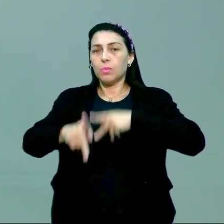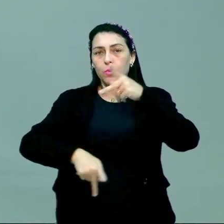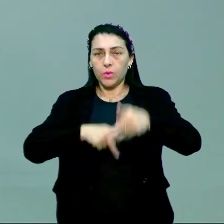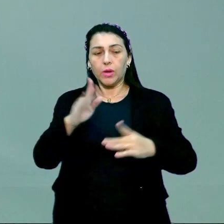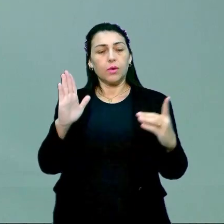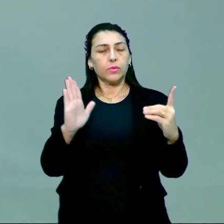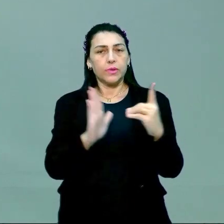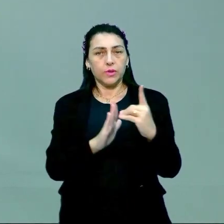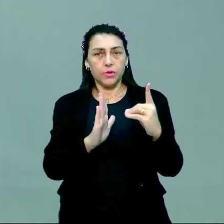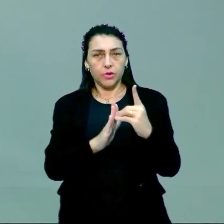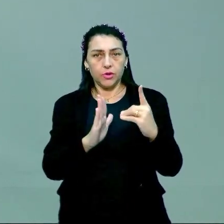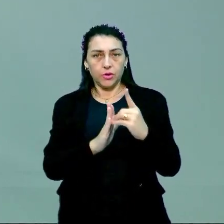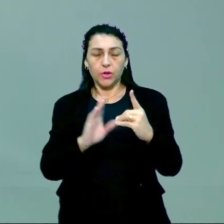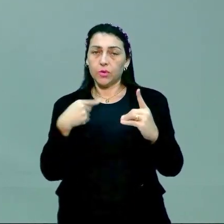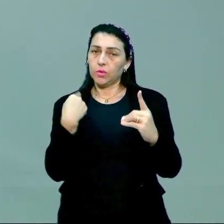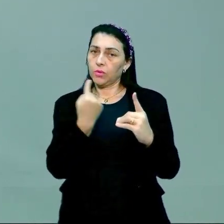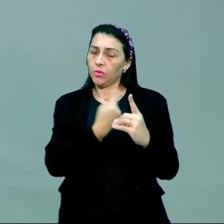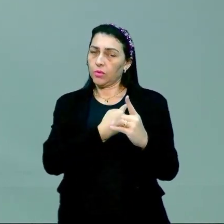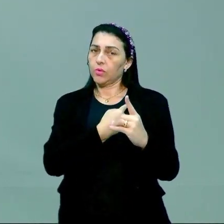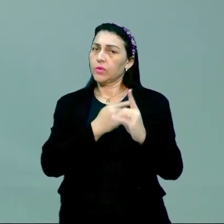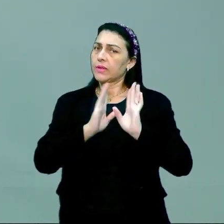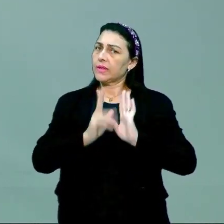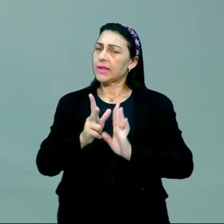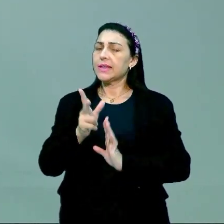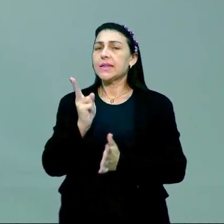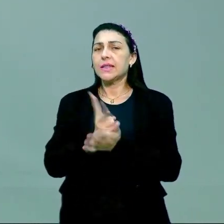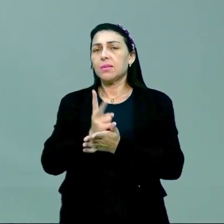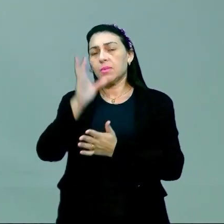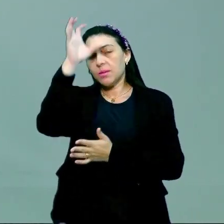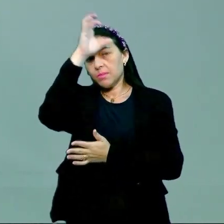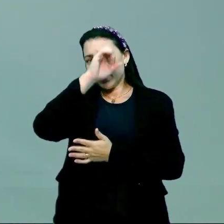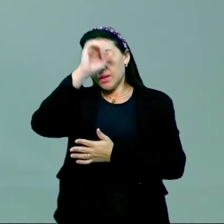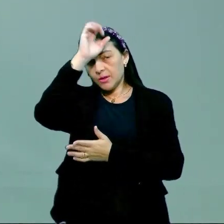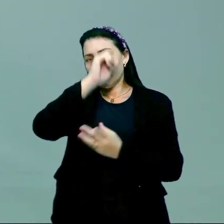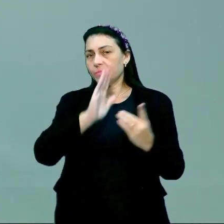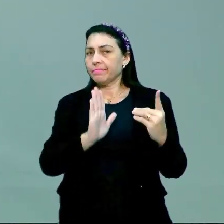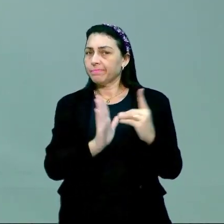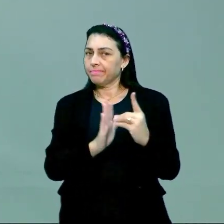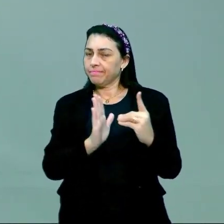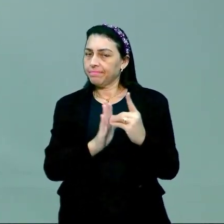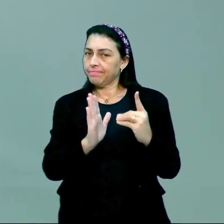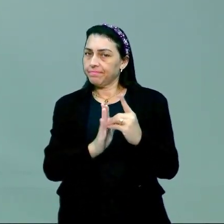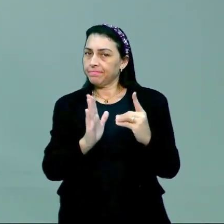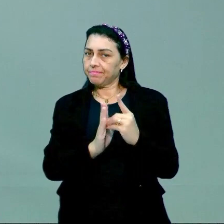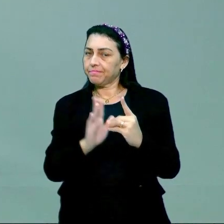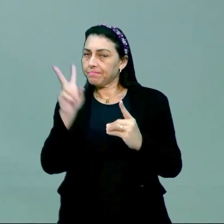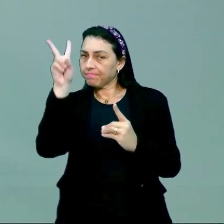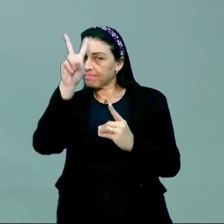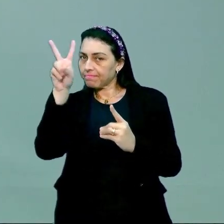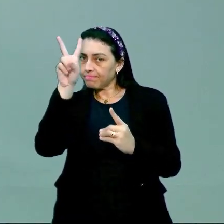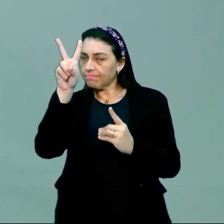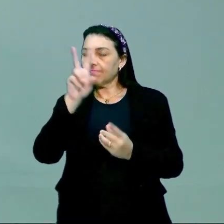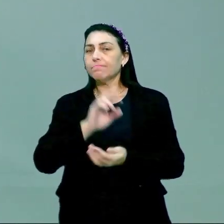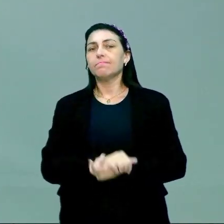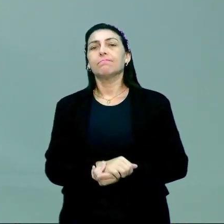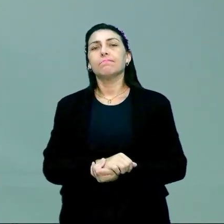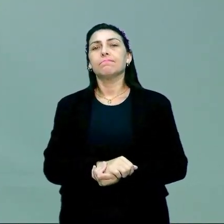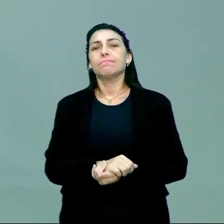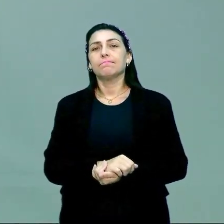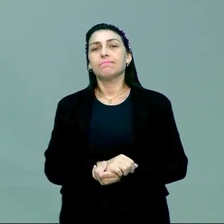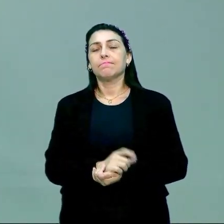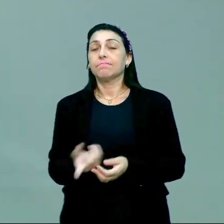os indígenas. Todos nós sempre aprendemos a respeito de toda essa história. E aí